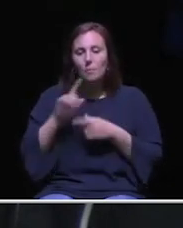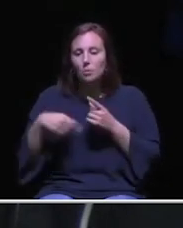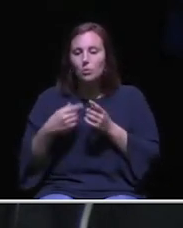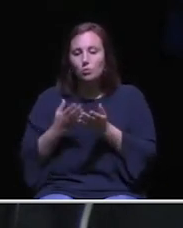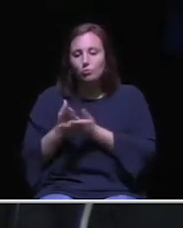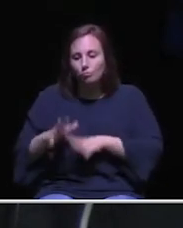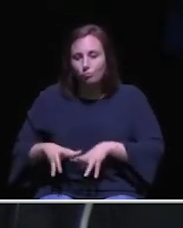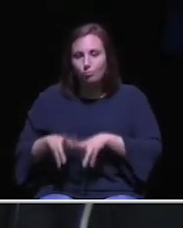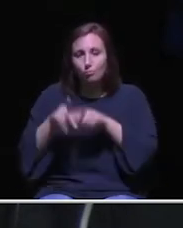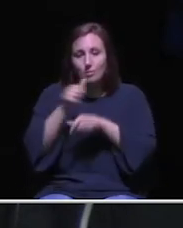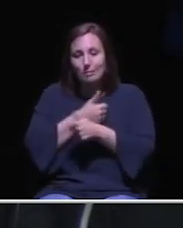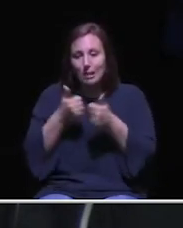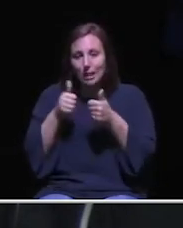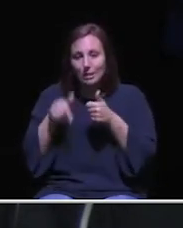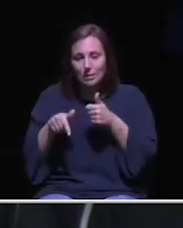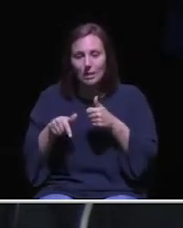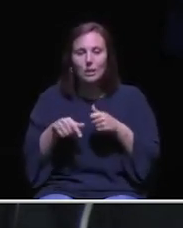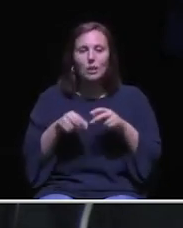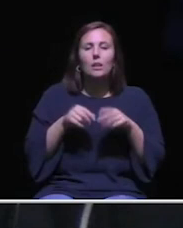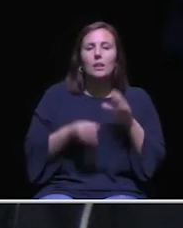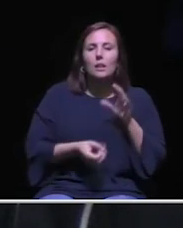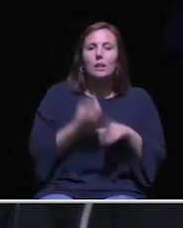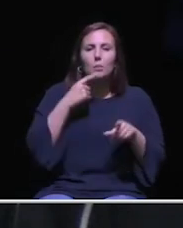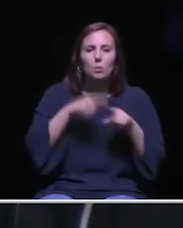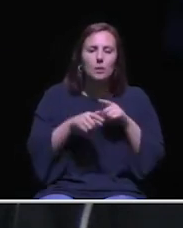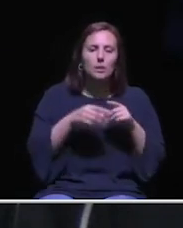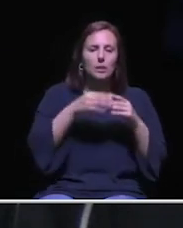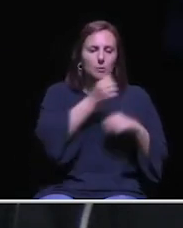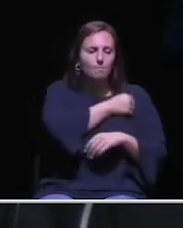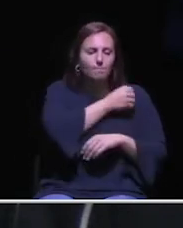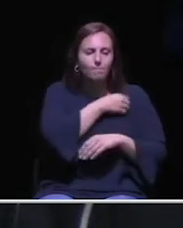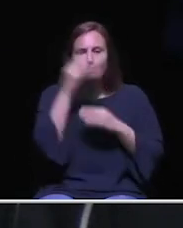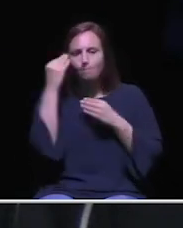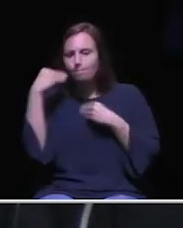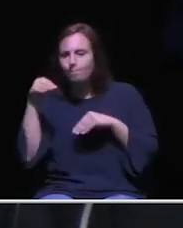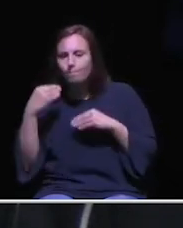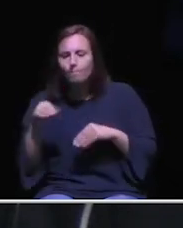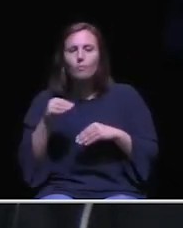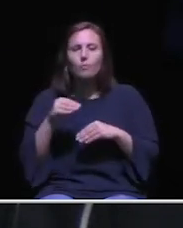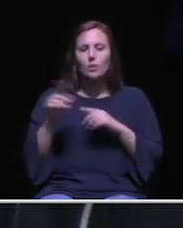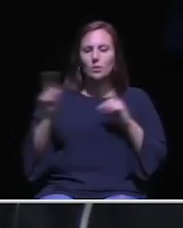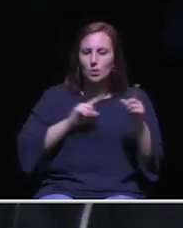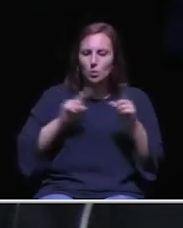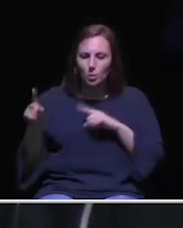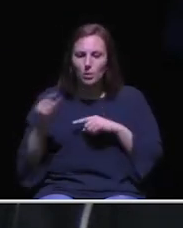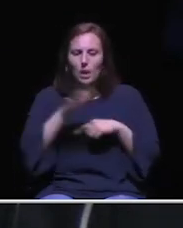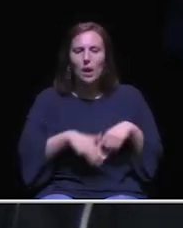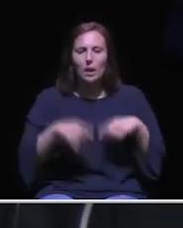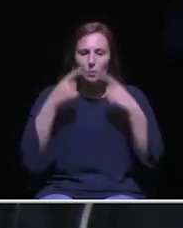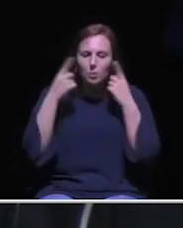floresçam na cidade. Construir políticas de habitação, de educação, de mobilidade, de espaço público, de redistribuição